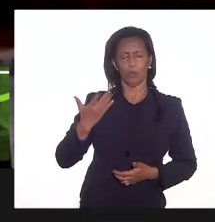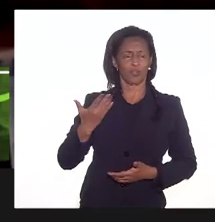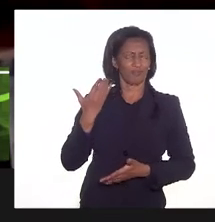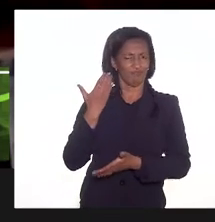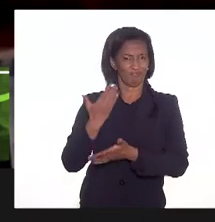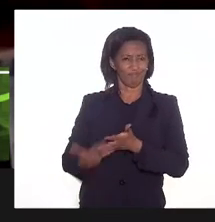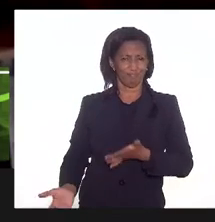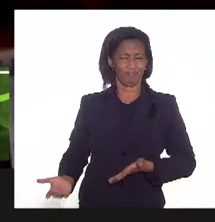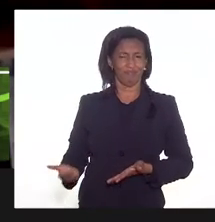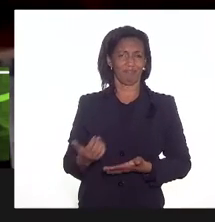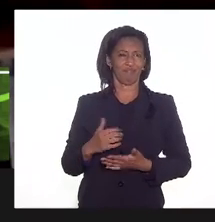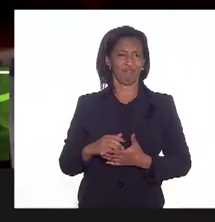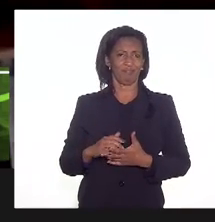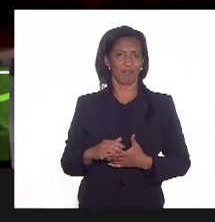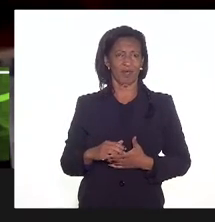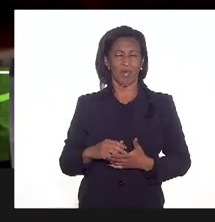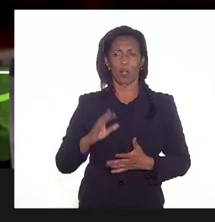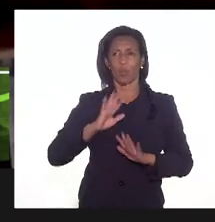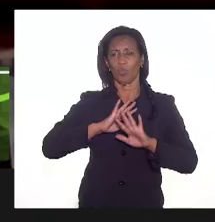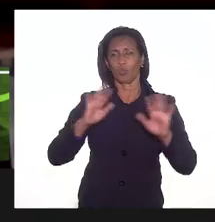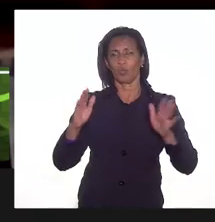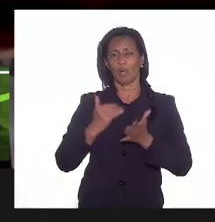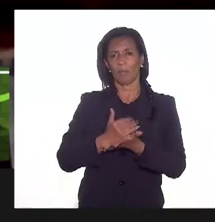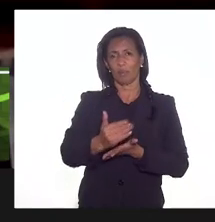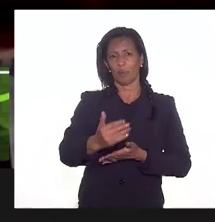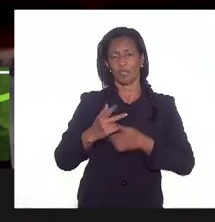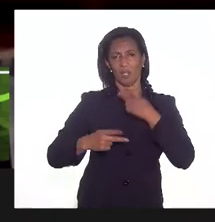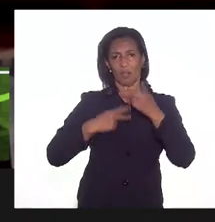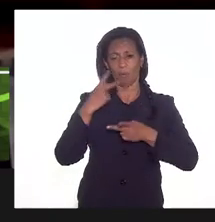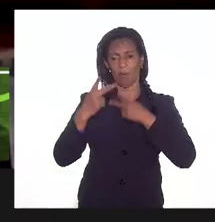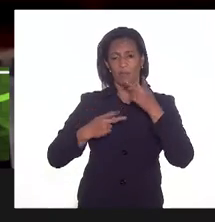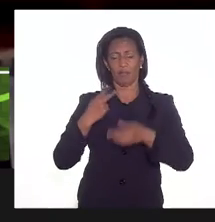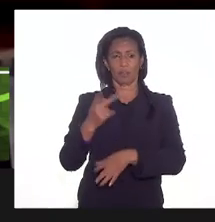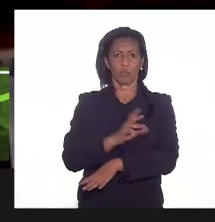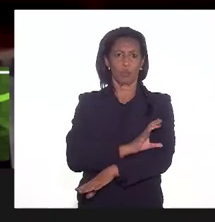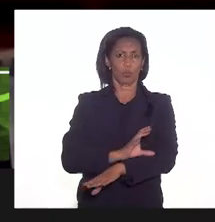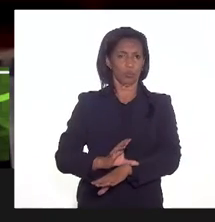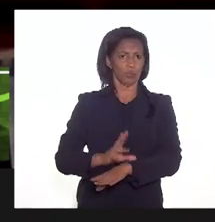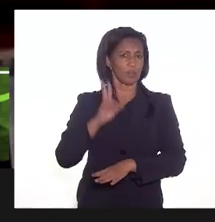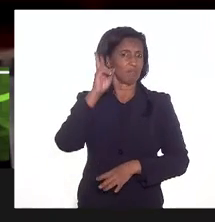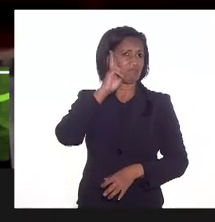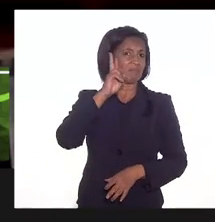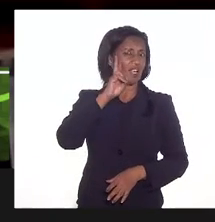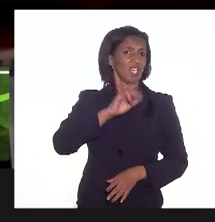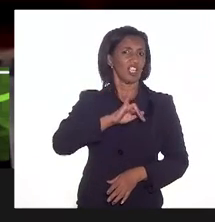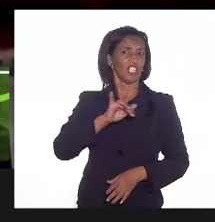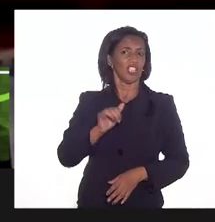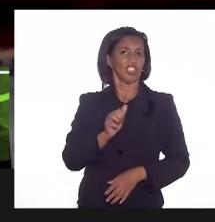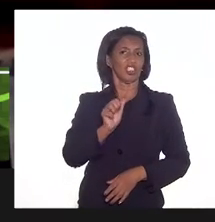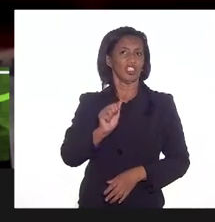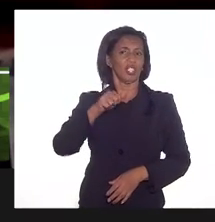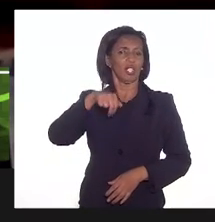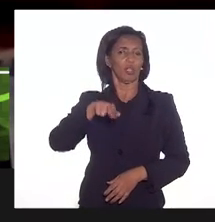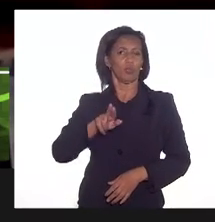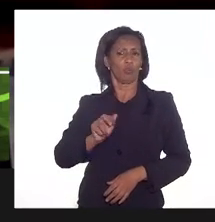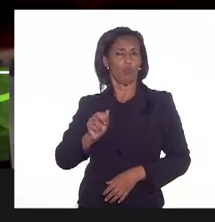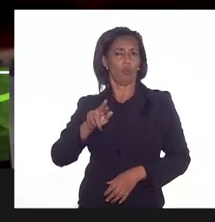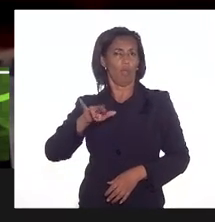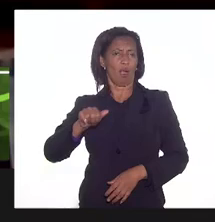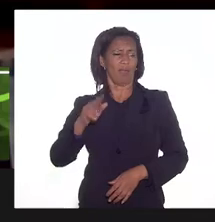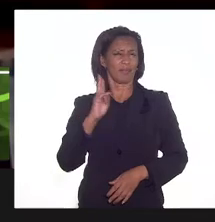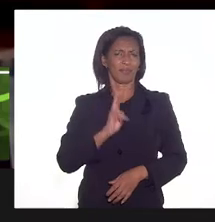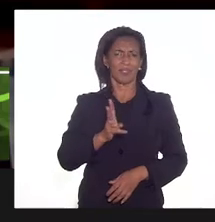para todos nós porque não dá para começar uma fala no dia de hoje falando sobre cultura sem lembrar do Januário ele sempre falou uma